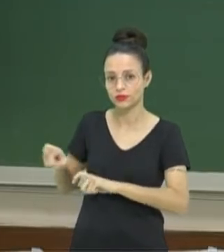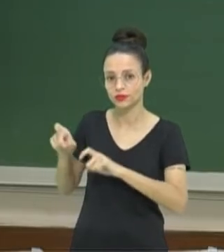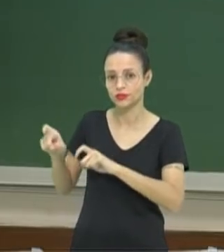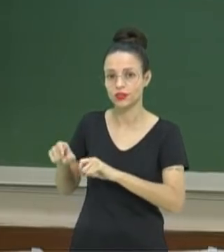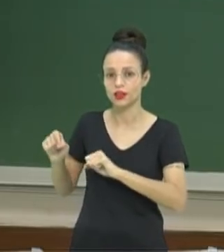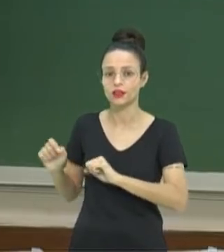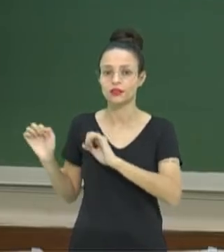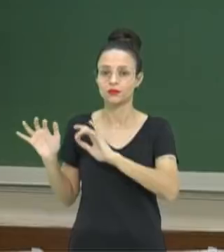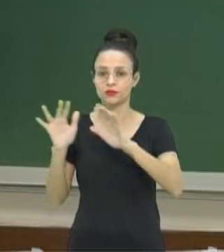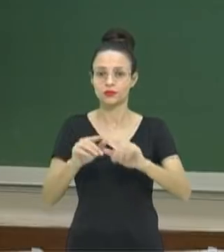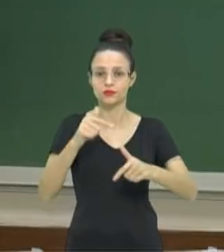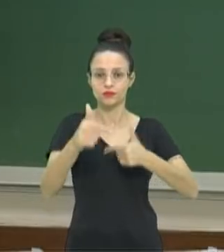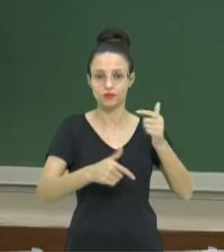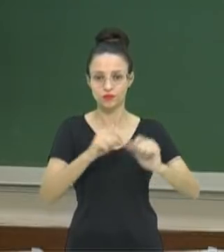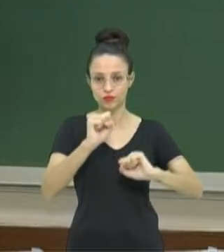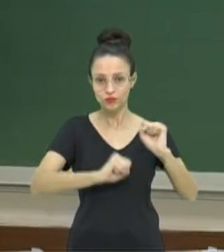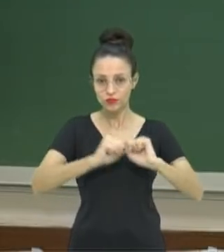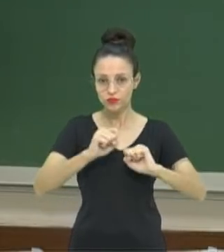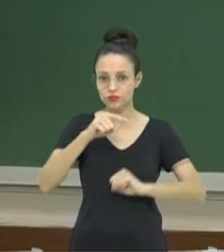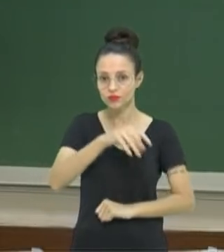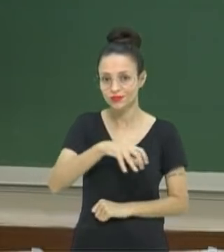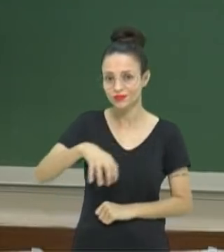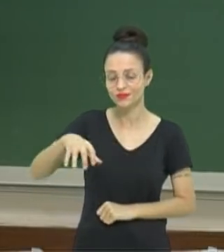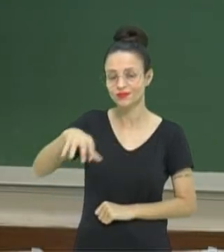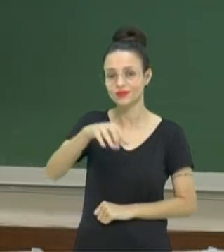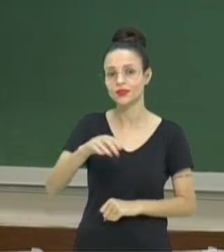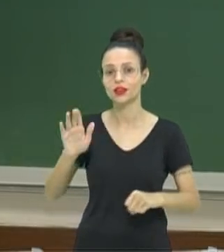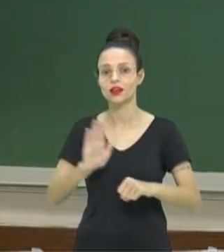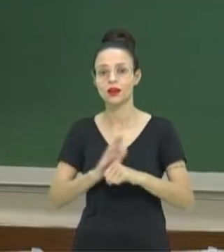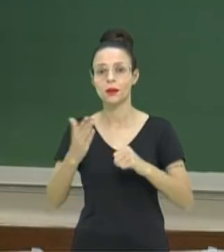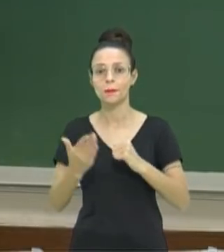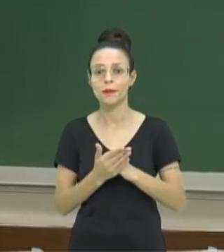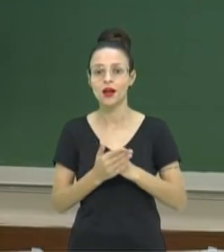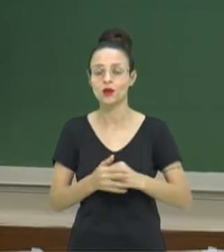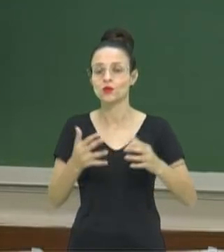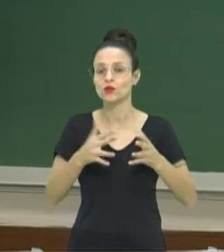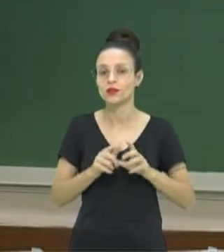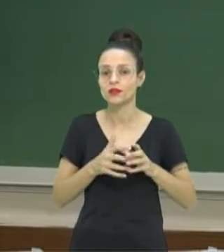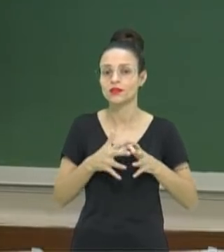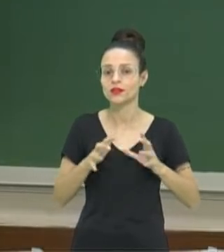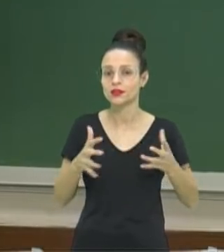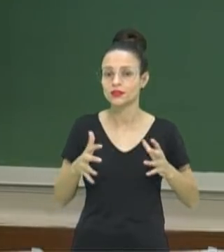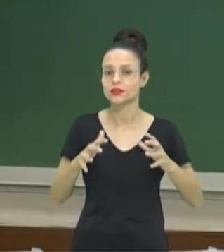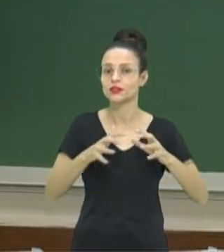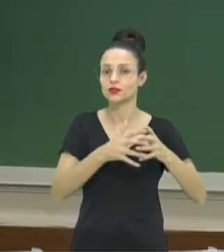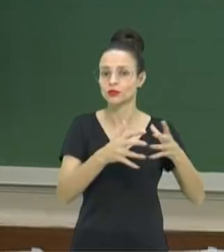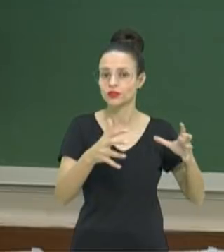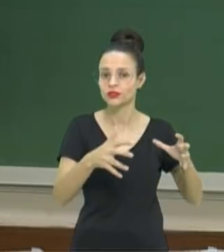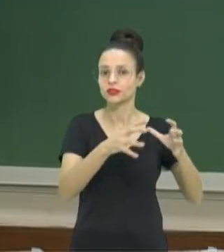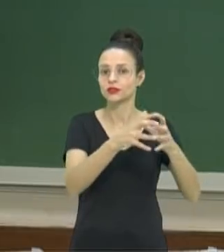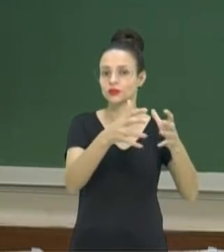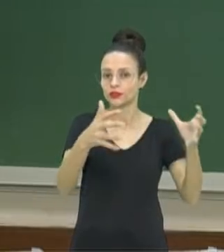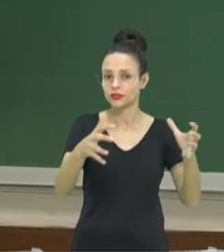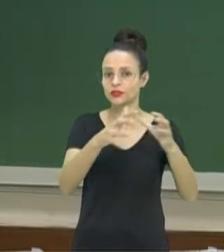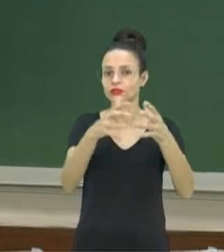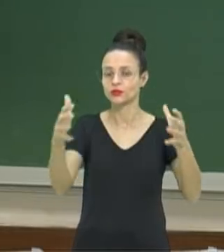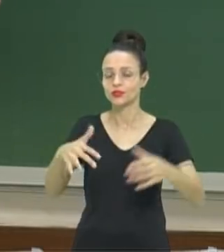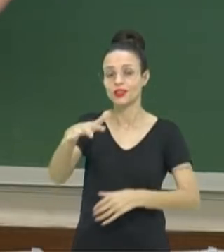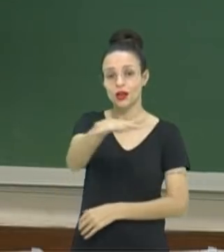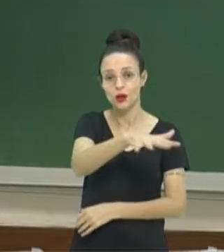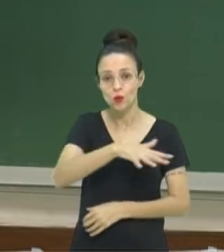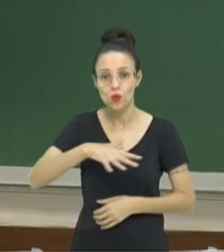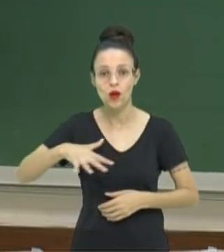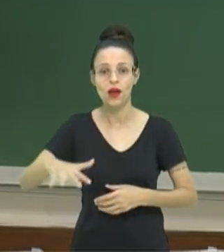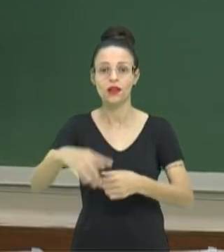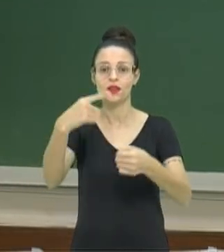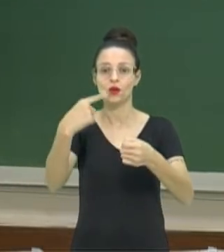nas fábricas que tem nessa área urbana aqui, os bairros vão crescendo, isso vai se ampliando, ou seja, a área